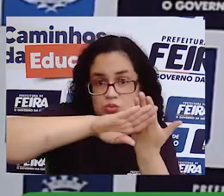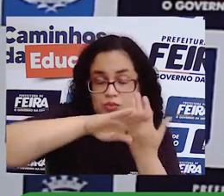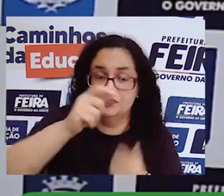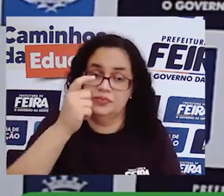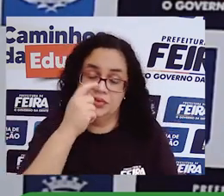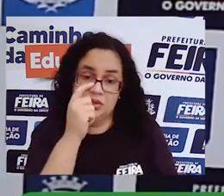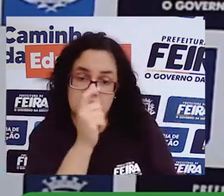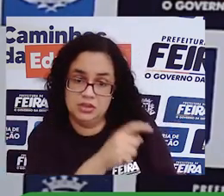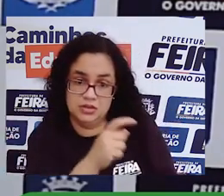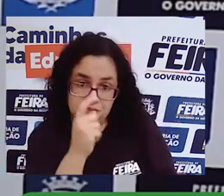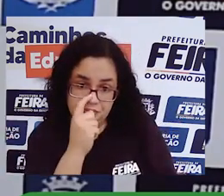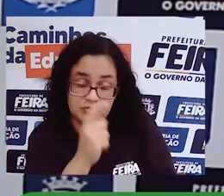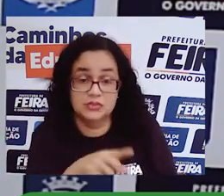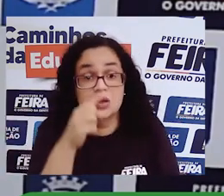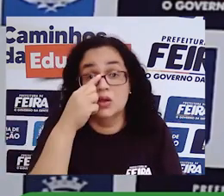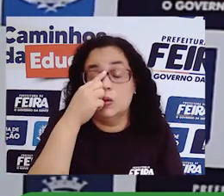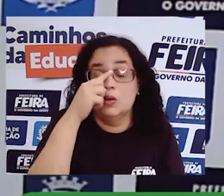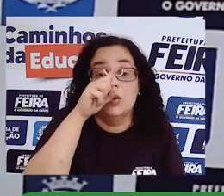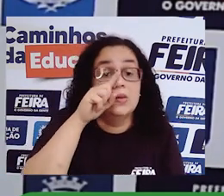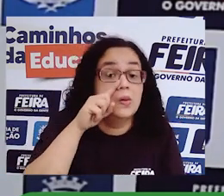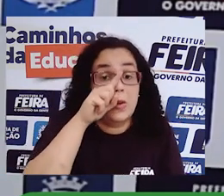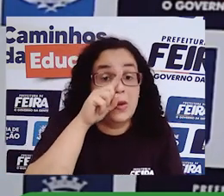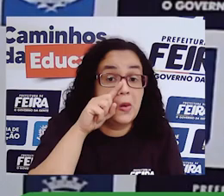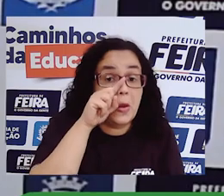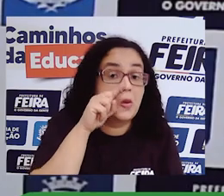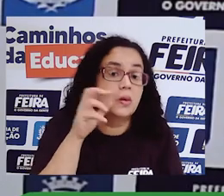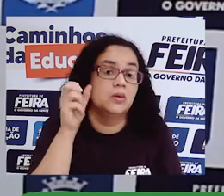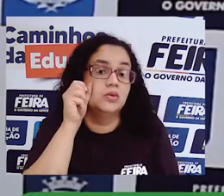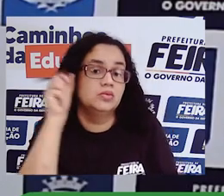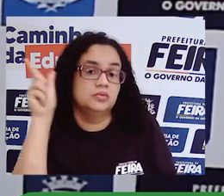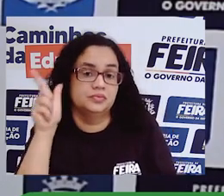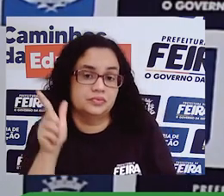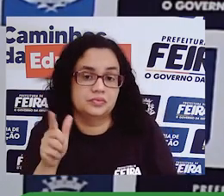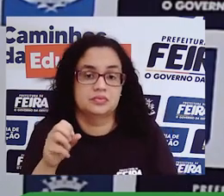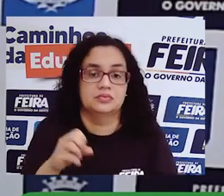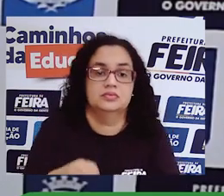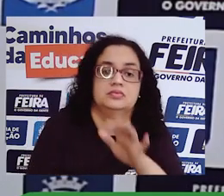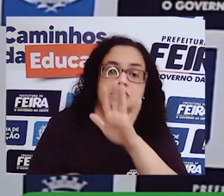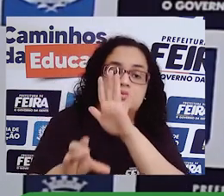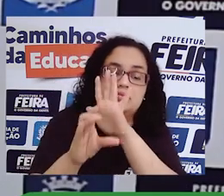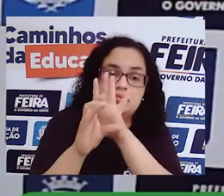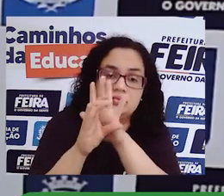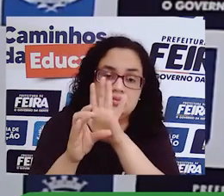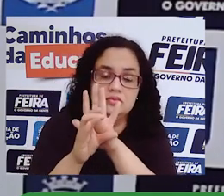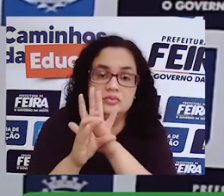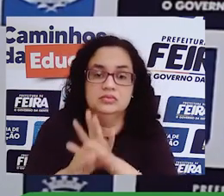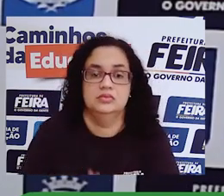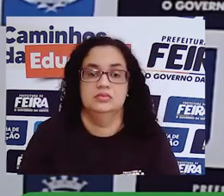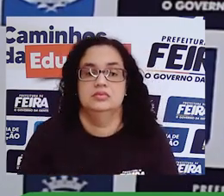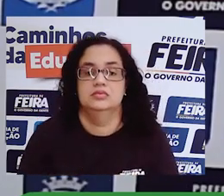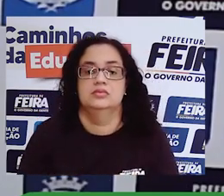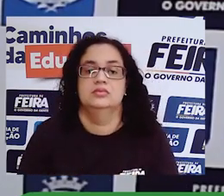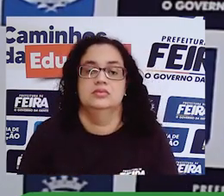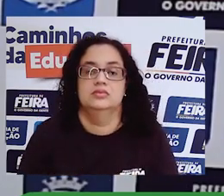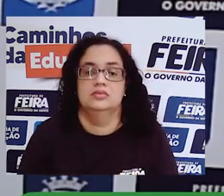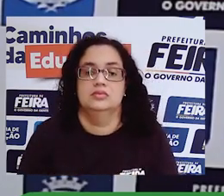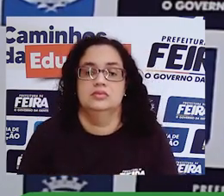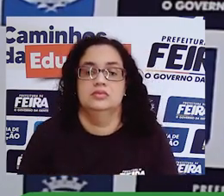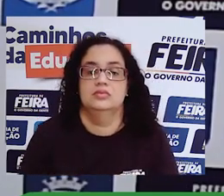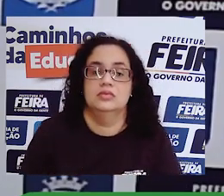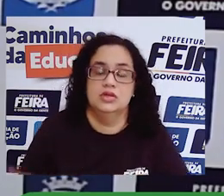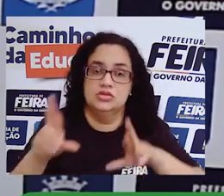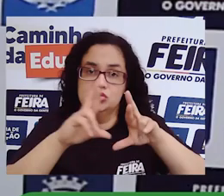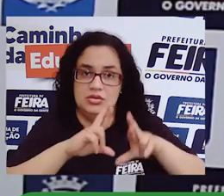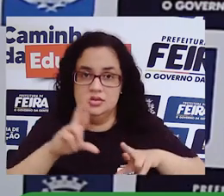de perigo, o símbolo de alerta, o símbolo de risco de choque, o símbolo de